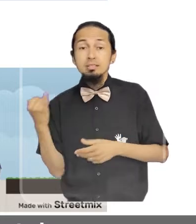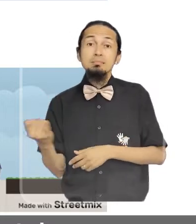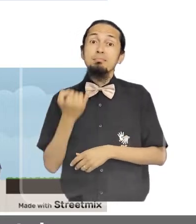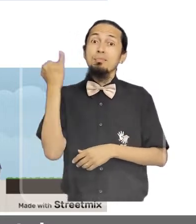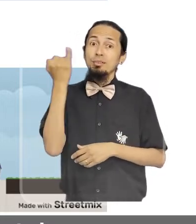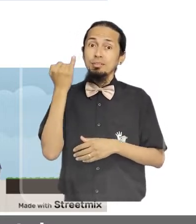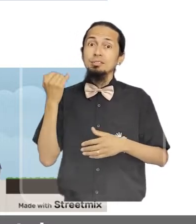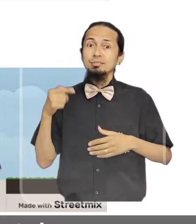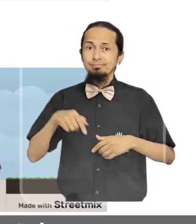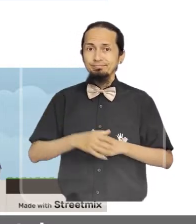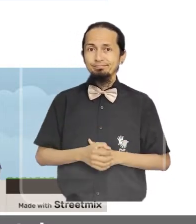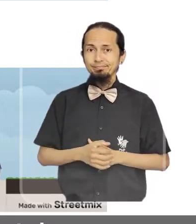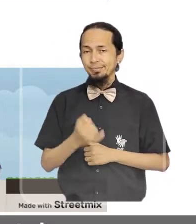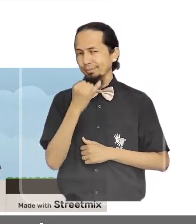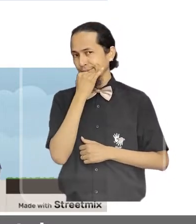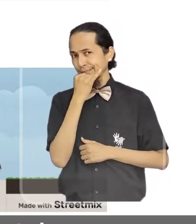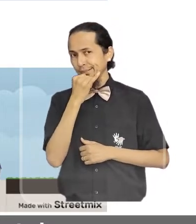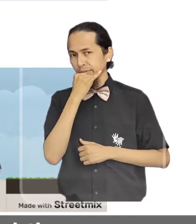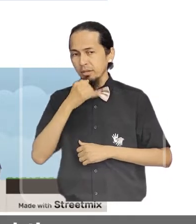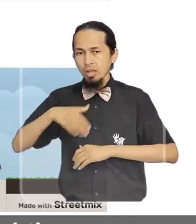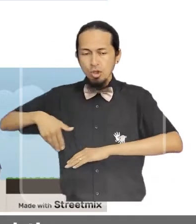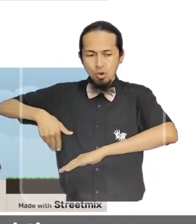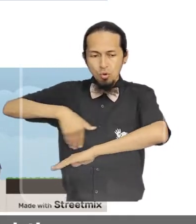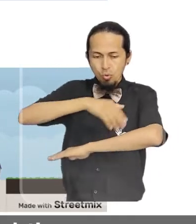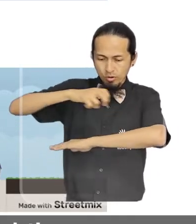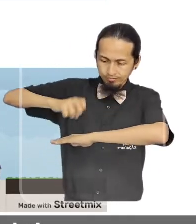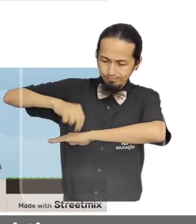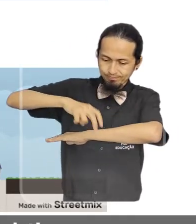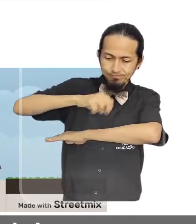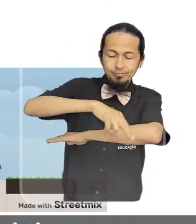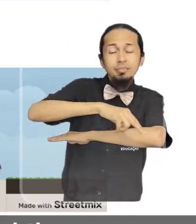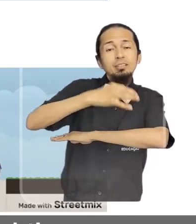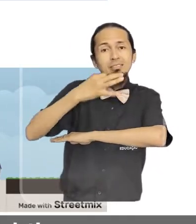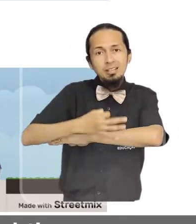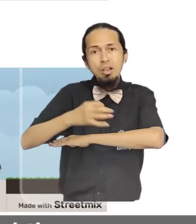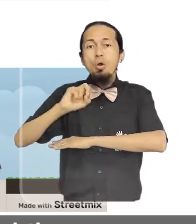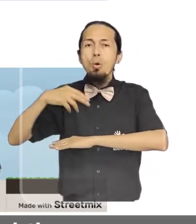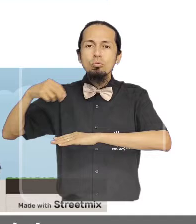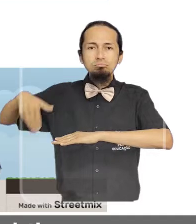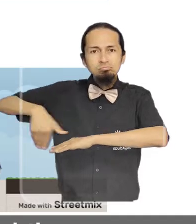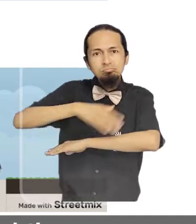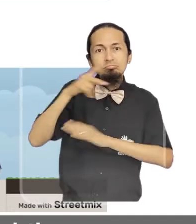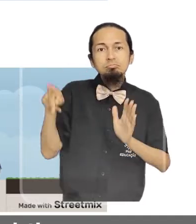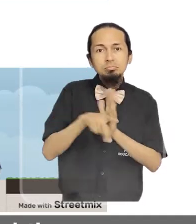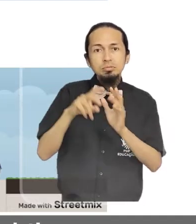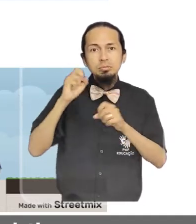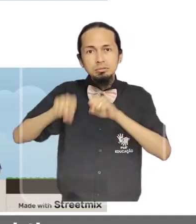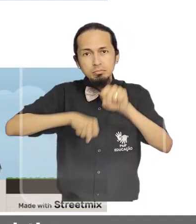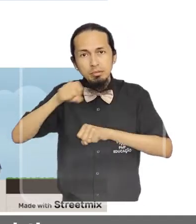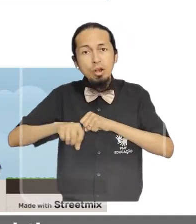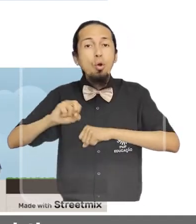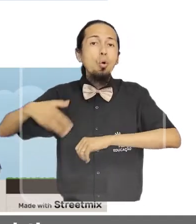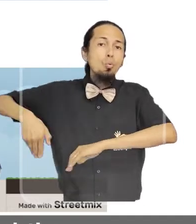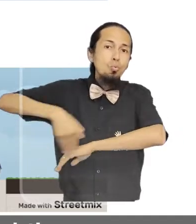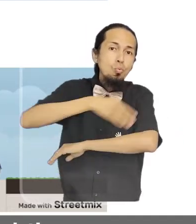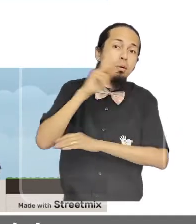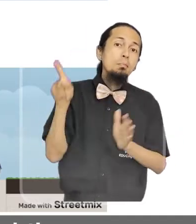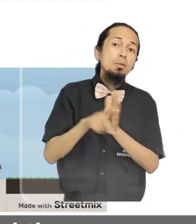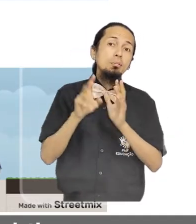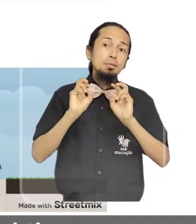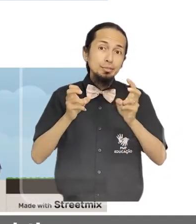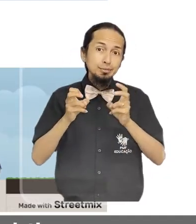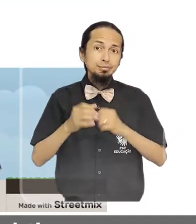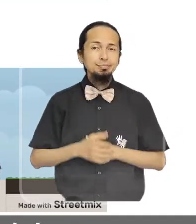planejados importantes sejam implantados, como calçadas adequadas, ciclovia e faixa exclusiva para